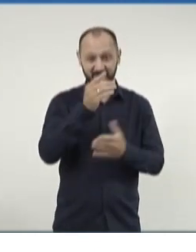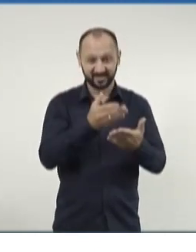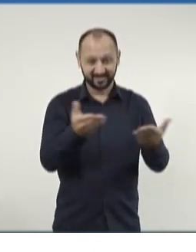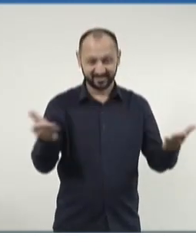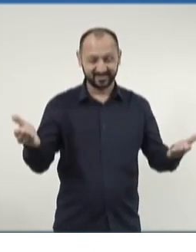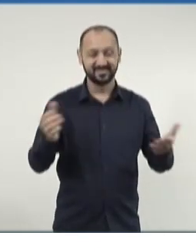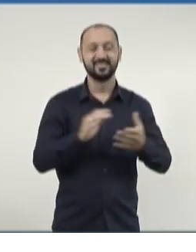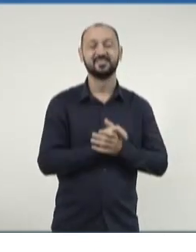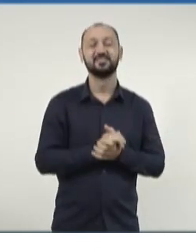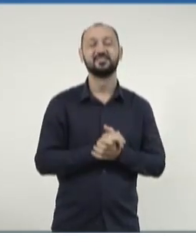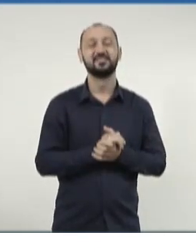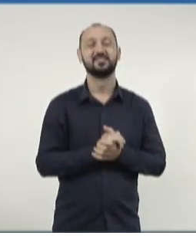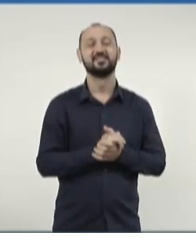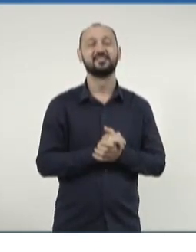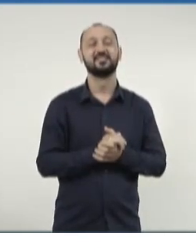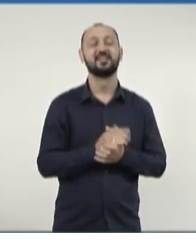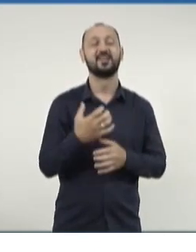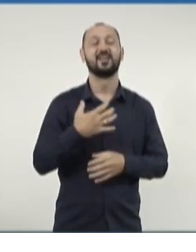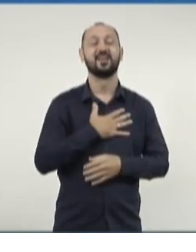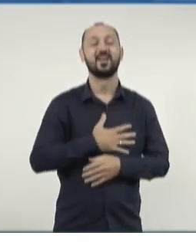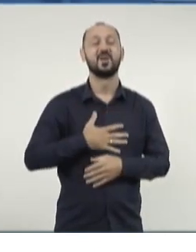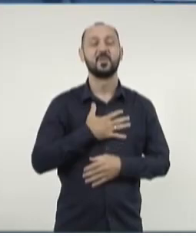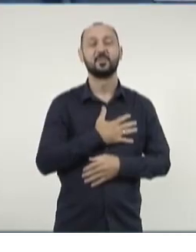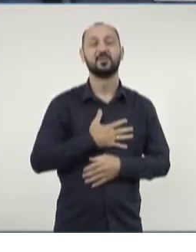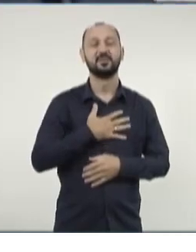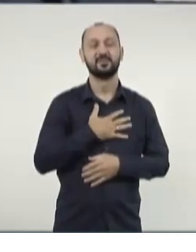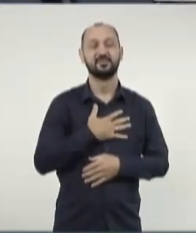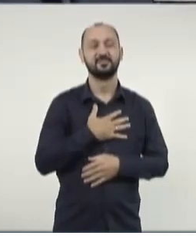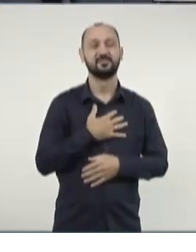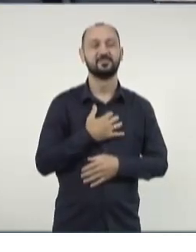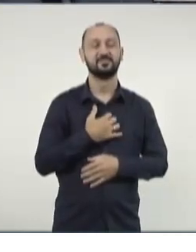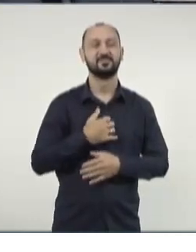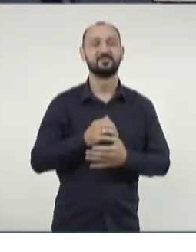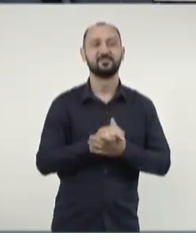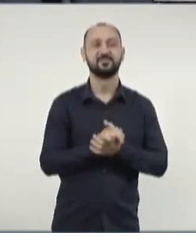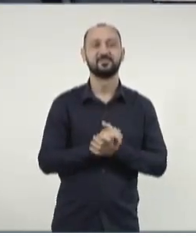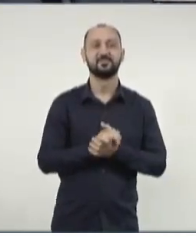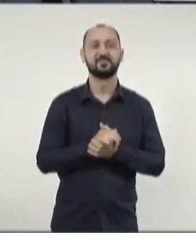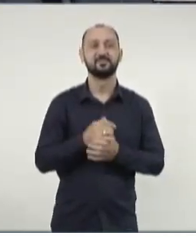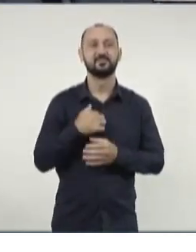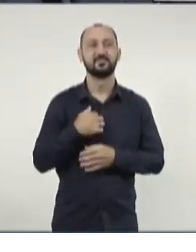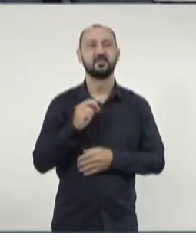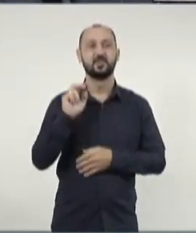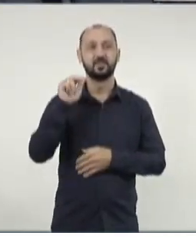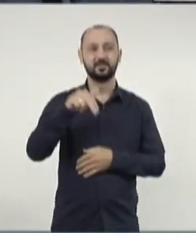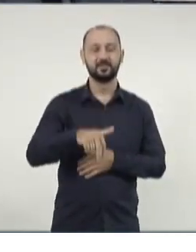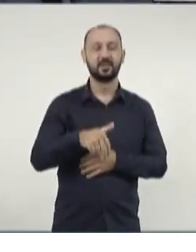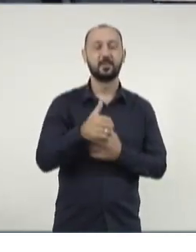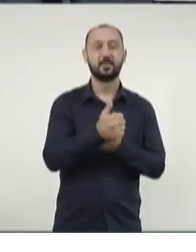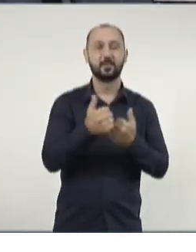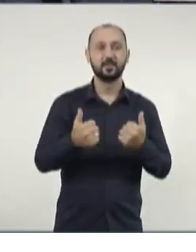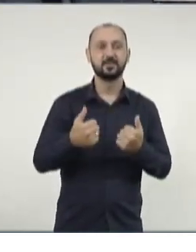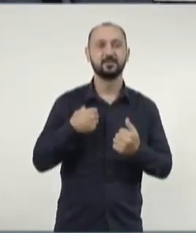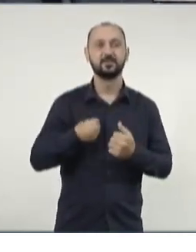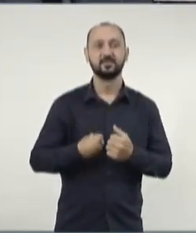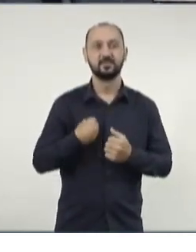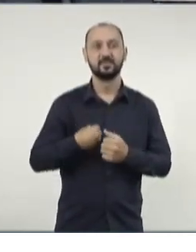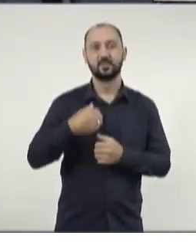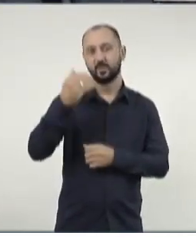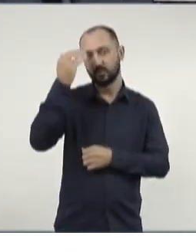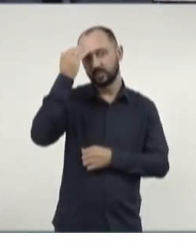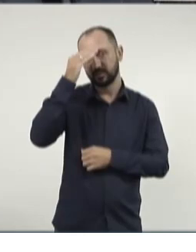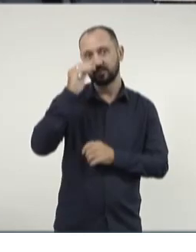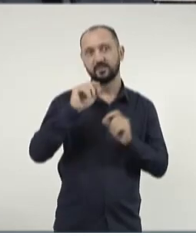todos. Com imenso prazer que eu estou presente, né, nesse momento. Eu entendo